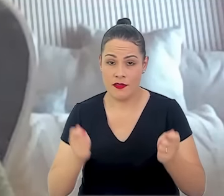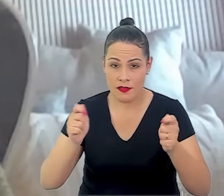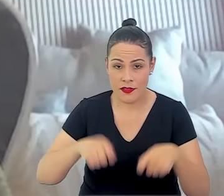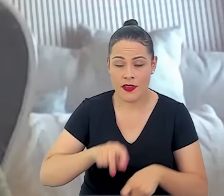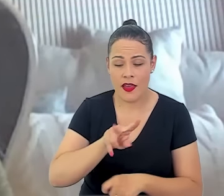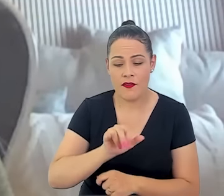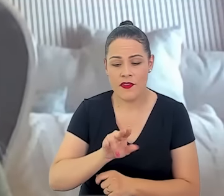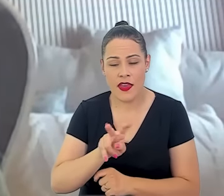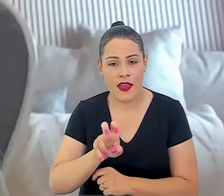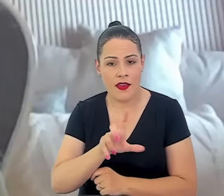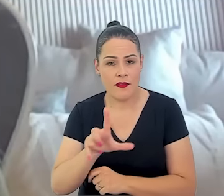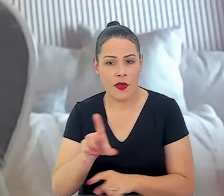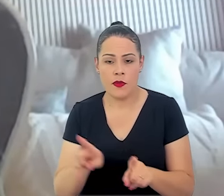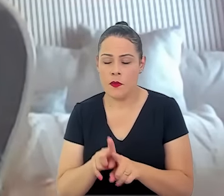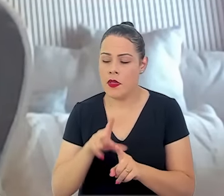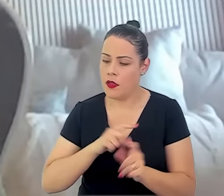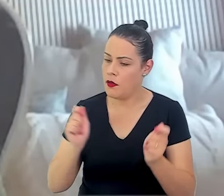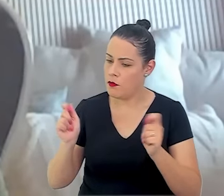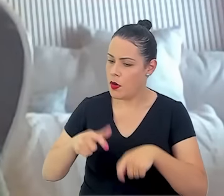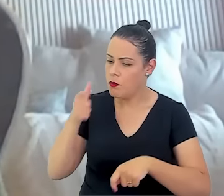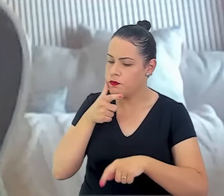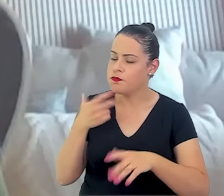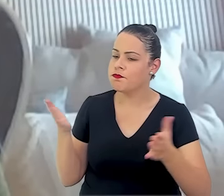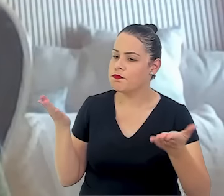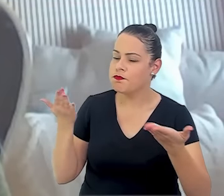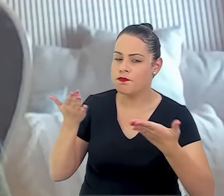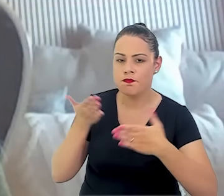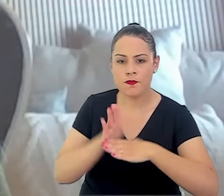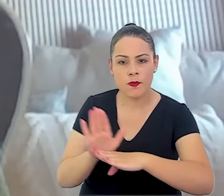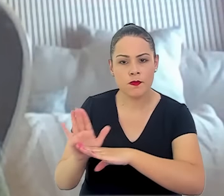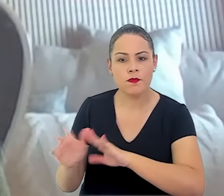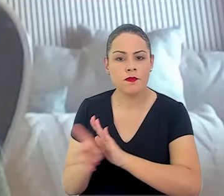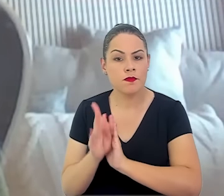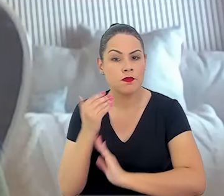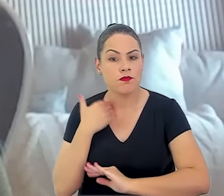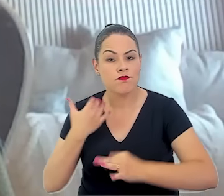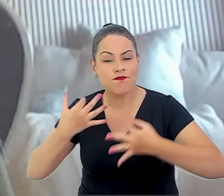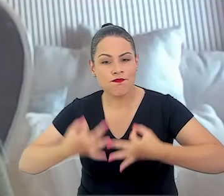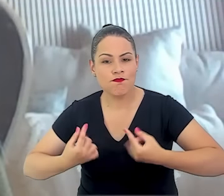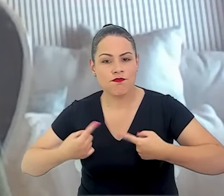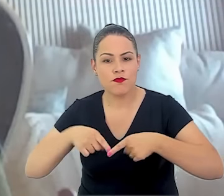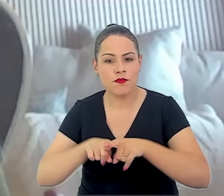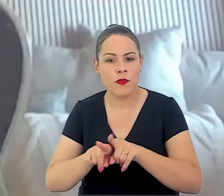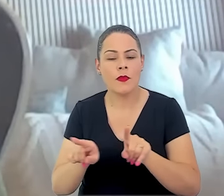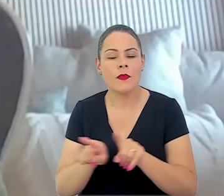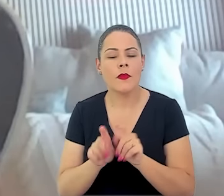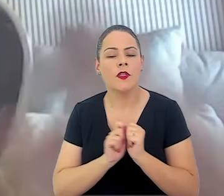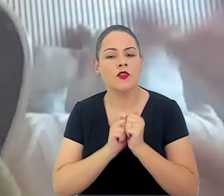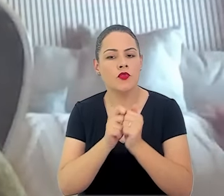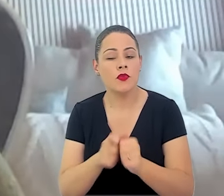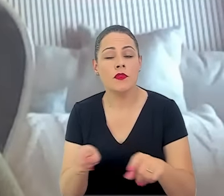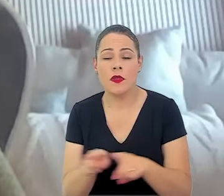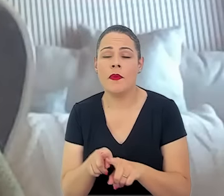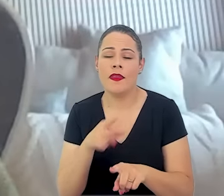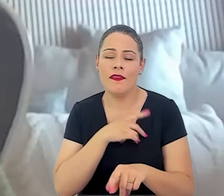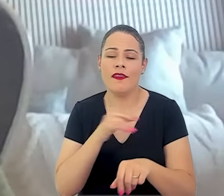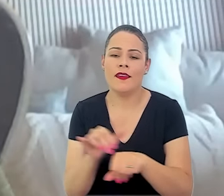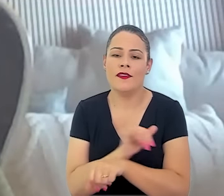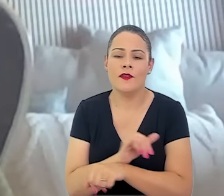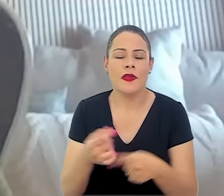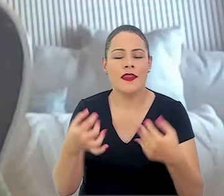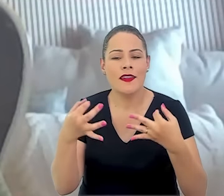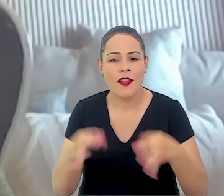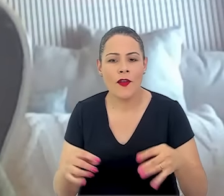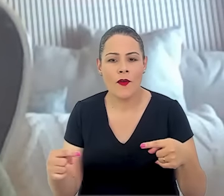viável, né, tem que ter bancabilidade, ao mesmo tempo que você tem o